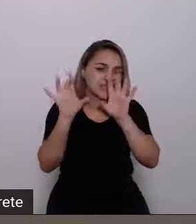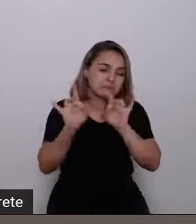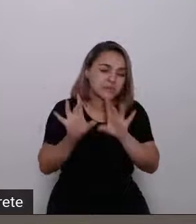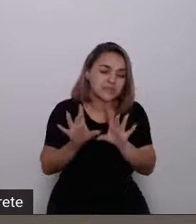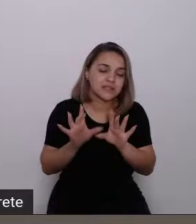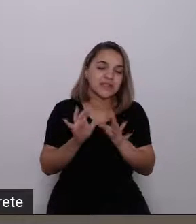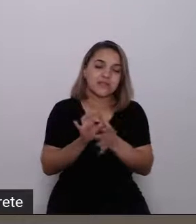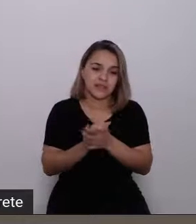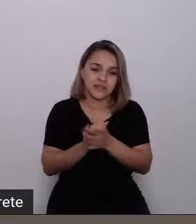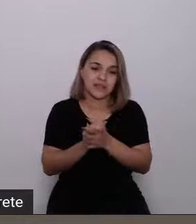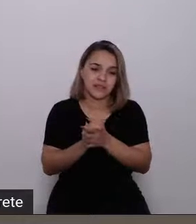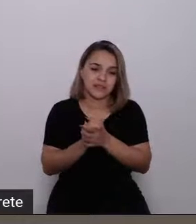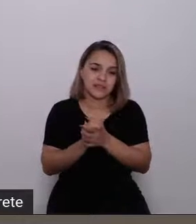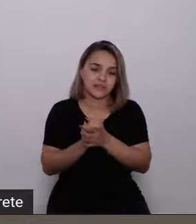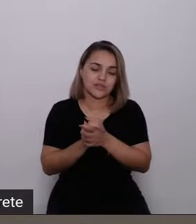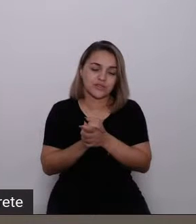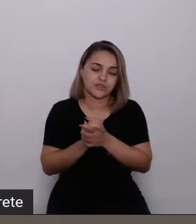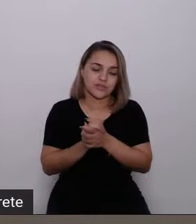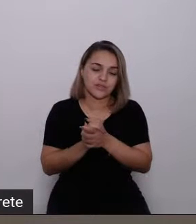era uma referência,